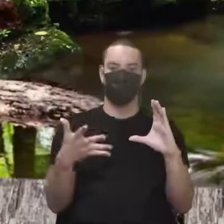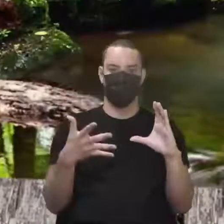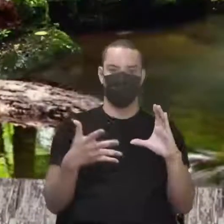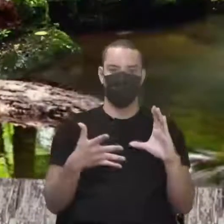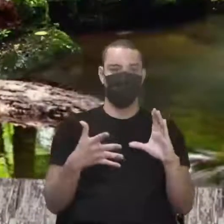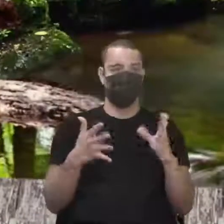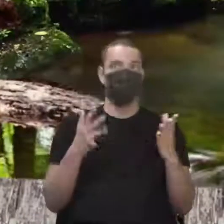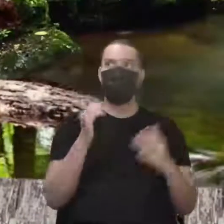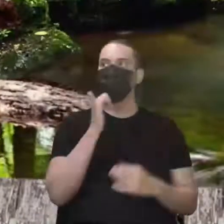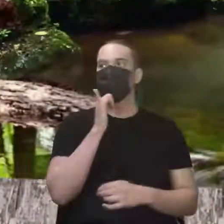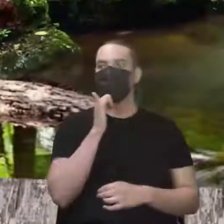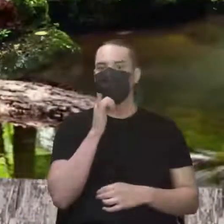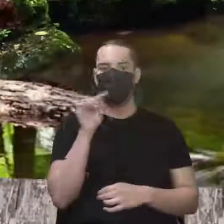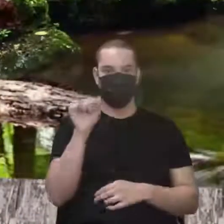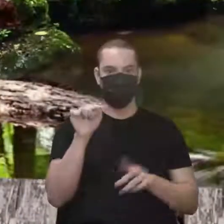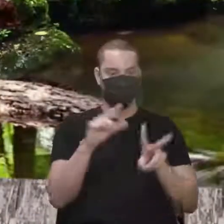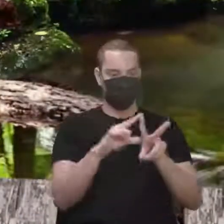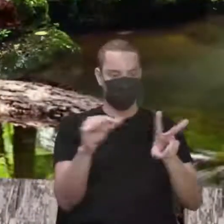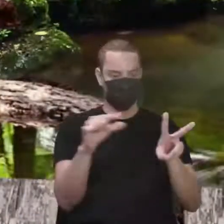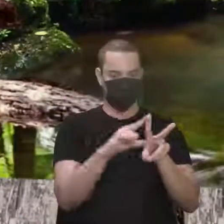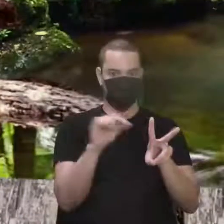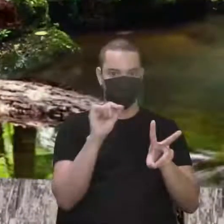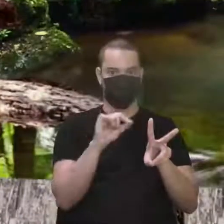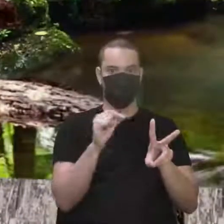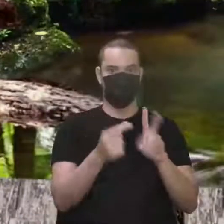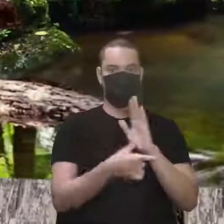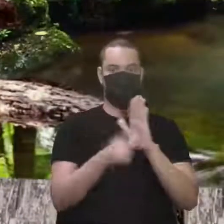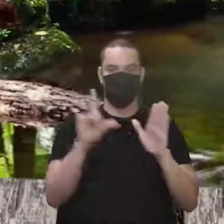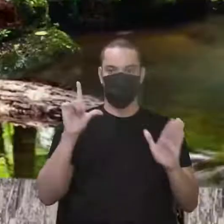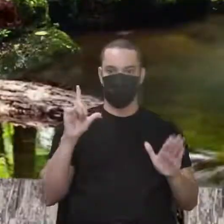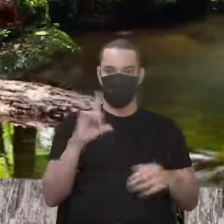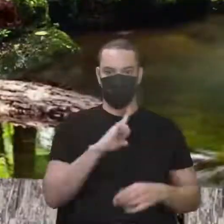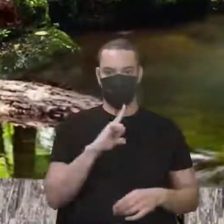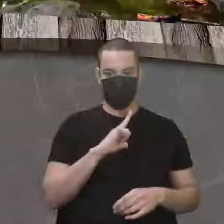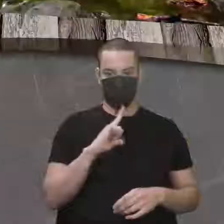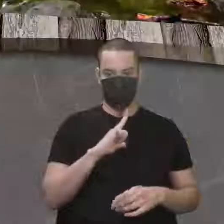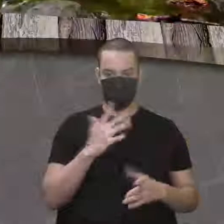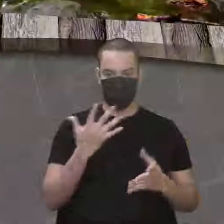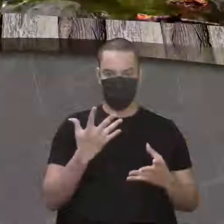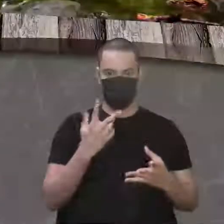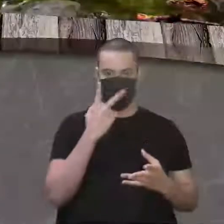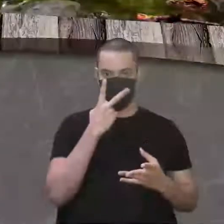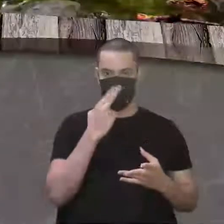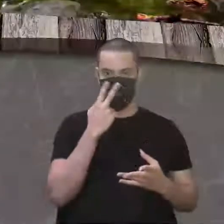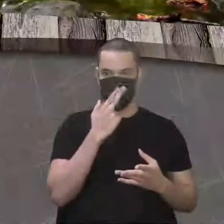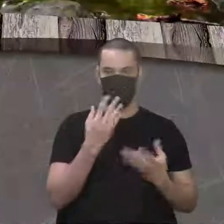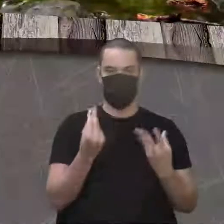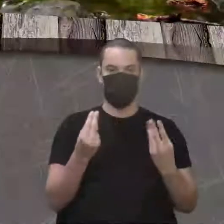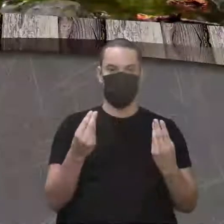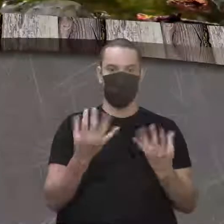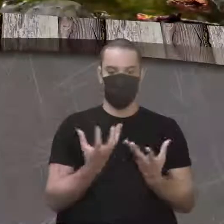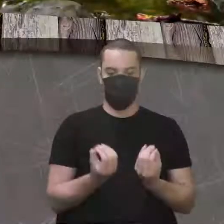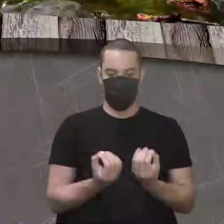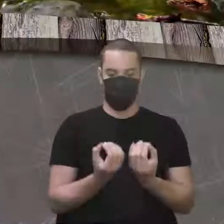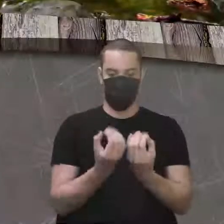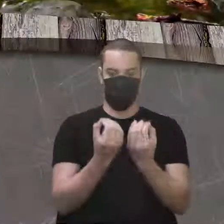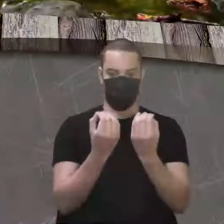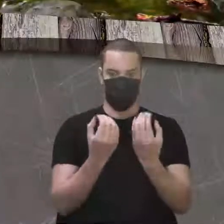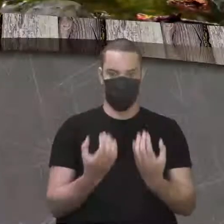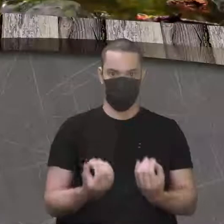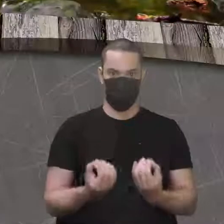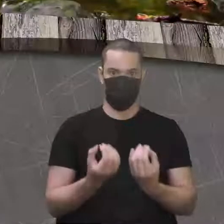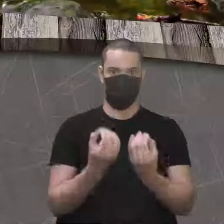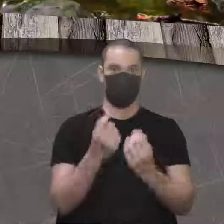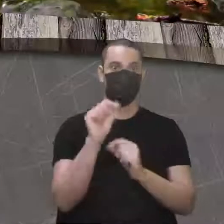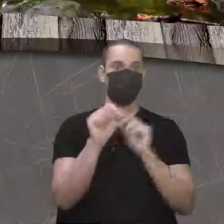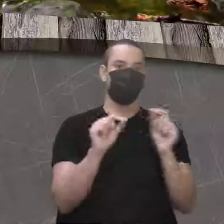Vamos dizer que essa espécie tinha uma certa debilidade com a ação de fungos. E o